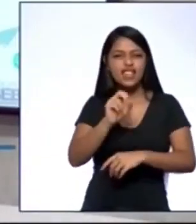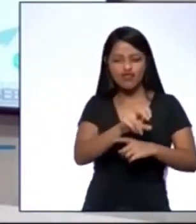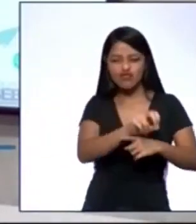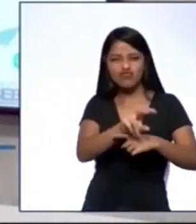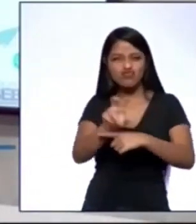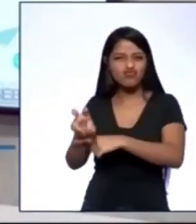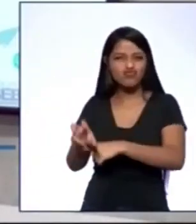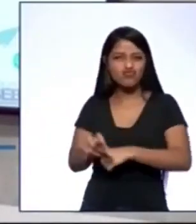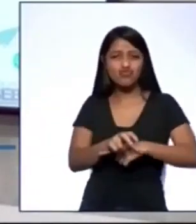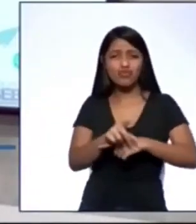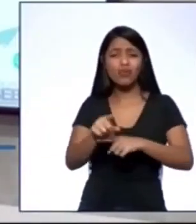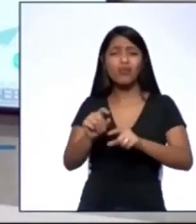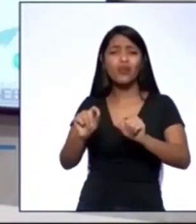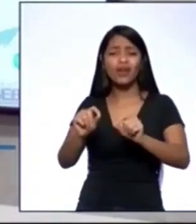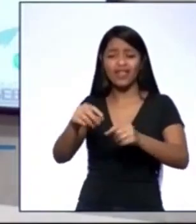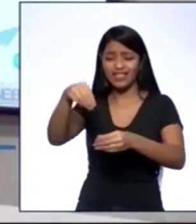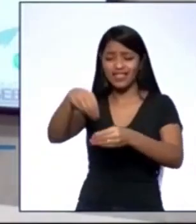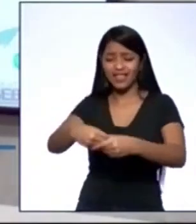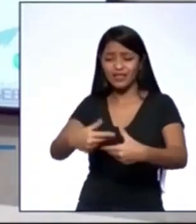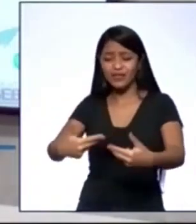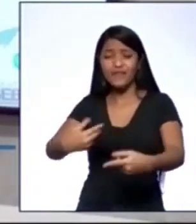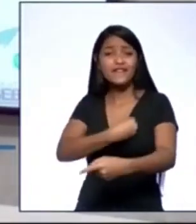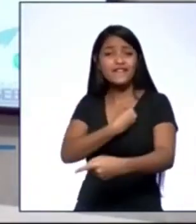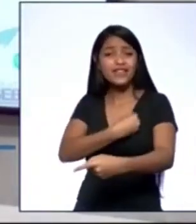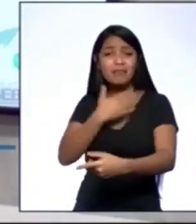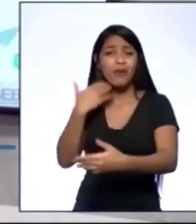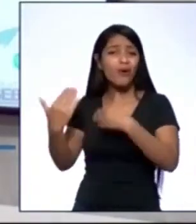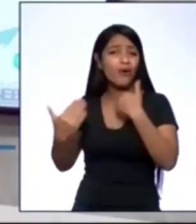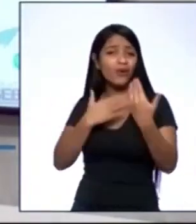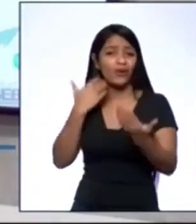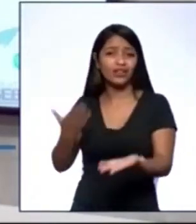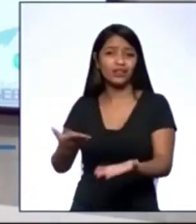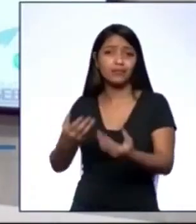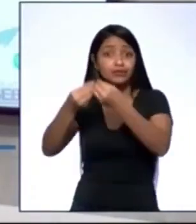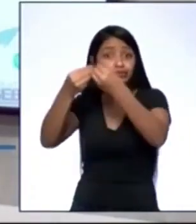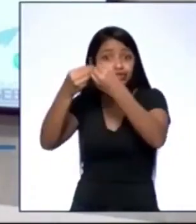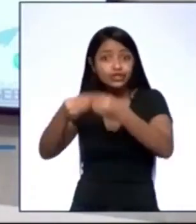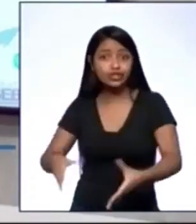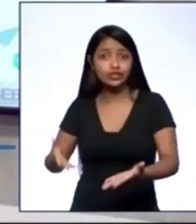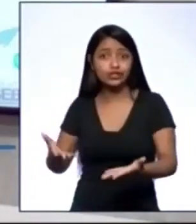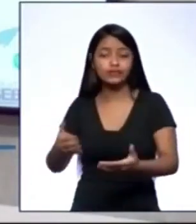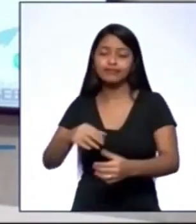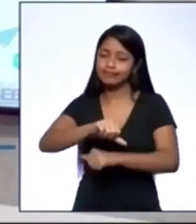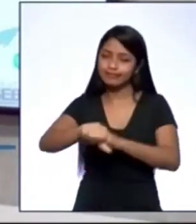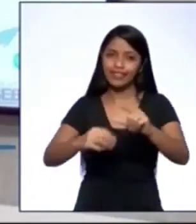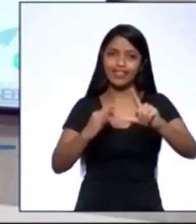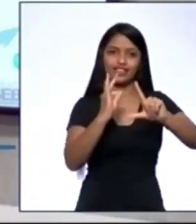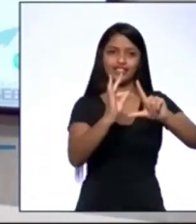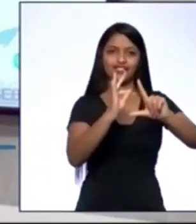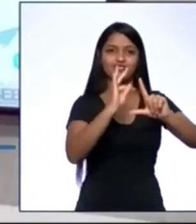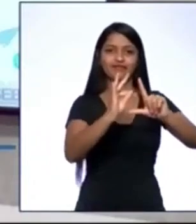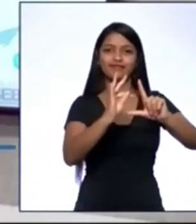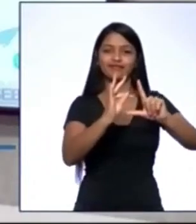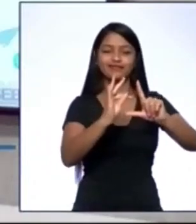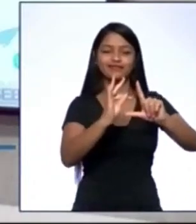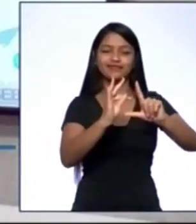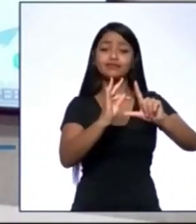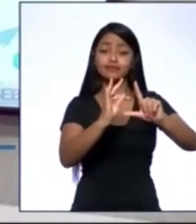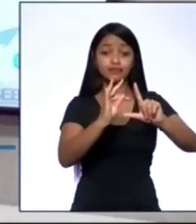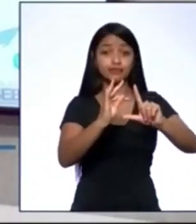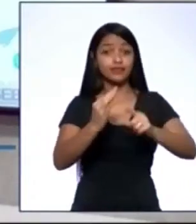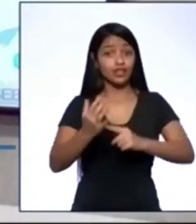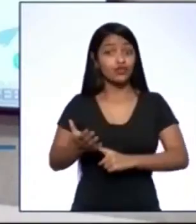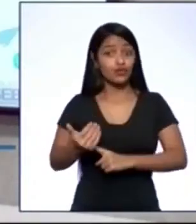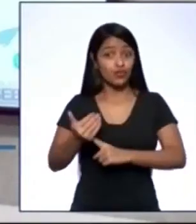alimentares, mata seres vivos que não tem nada a ver com a história. Olha aqui que os transgênicos vão trazer. Já tem